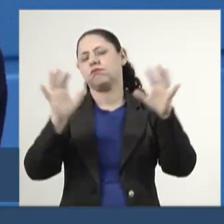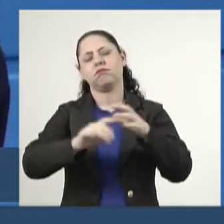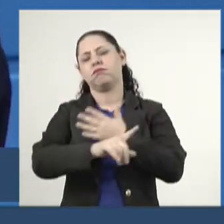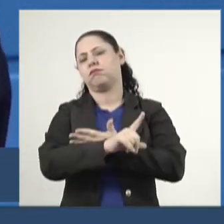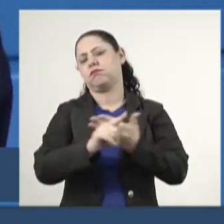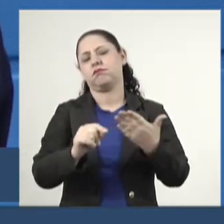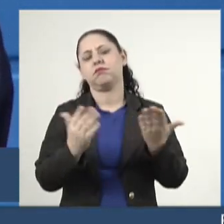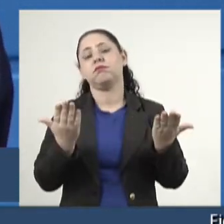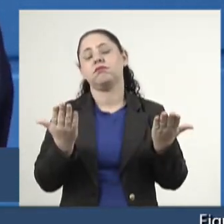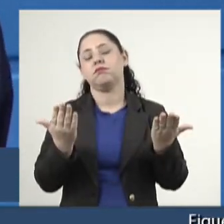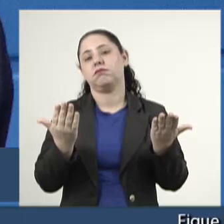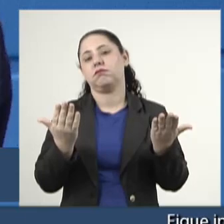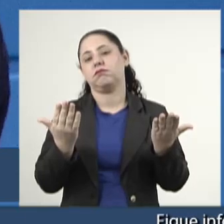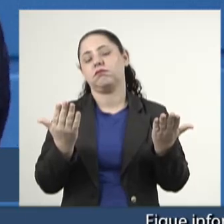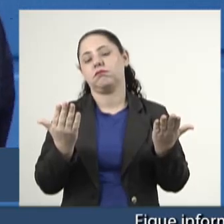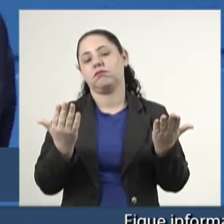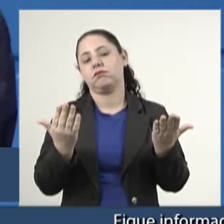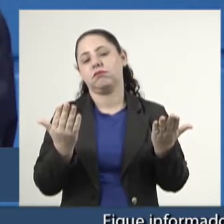Pantanal,